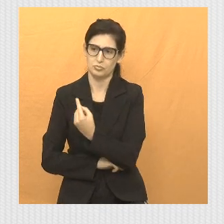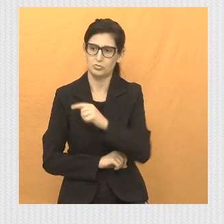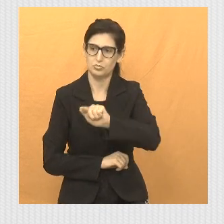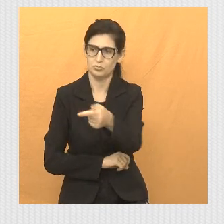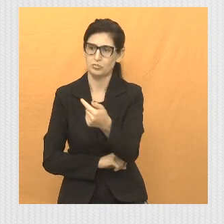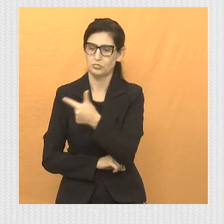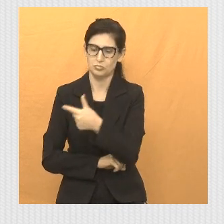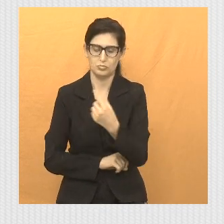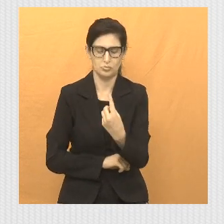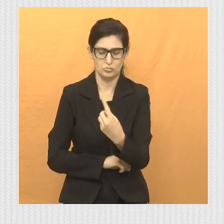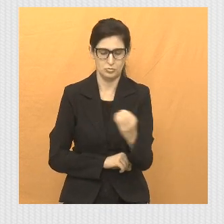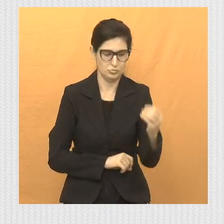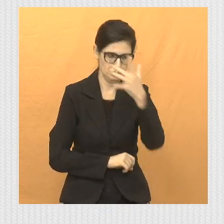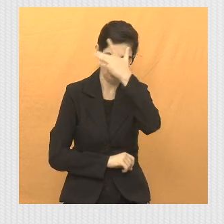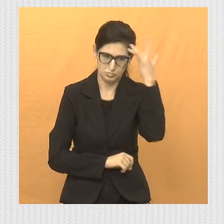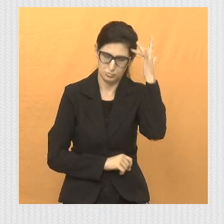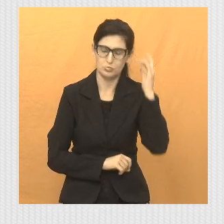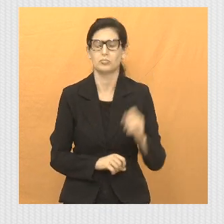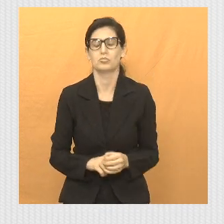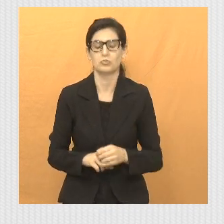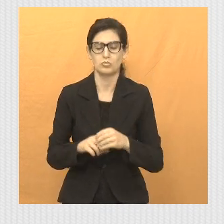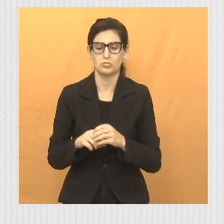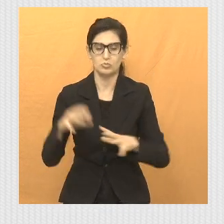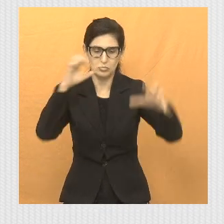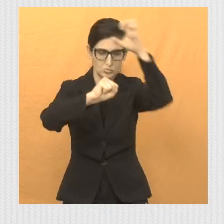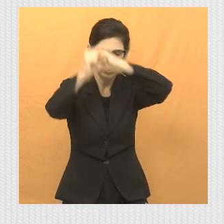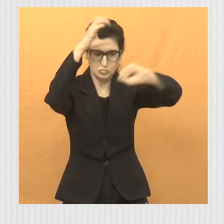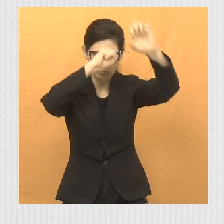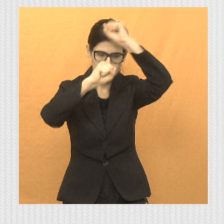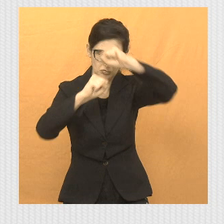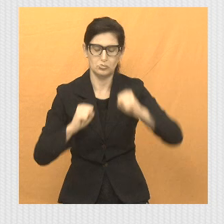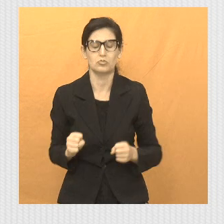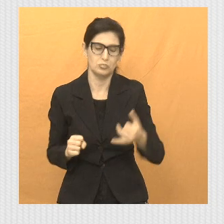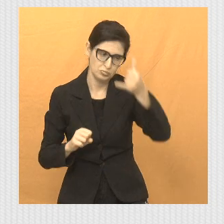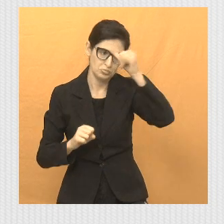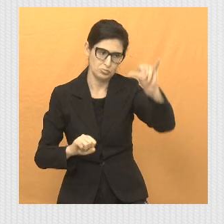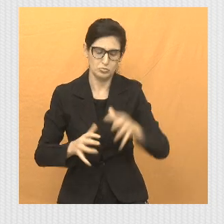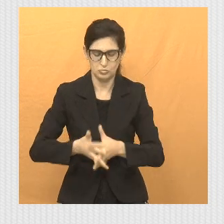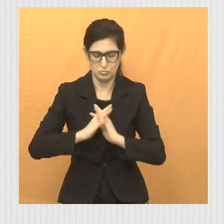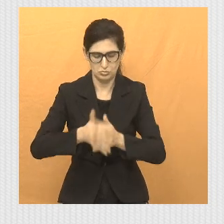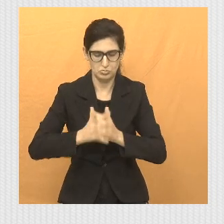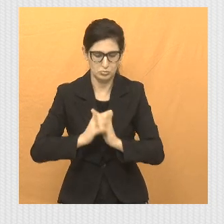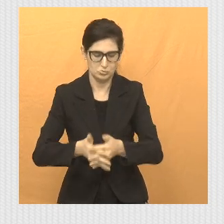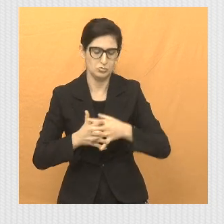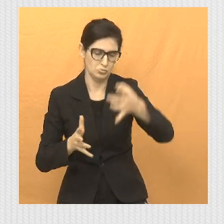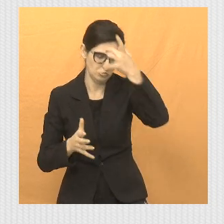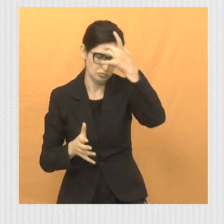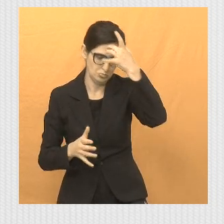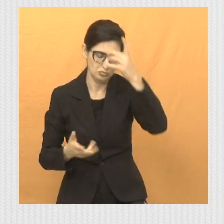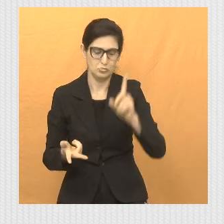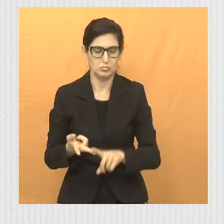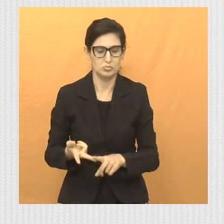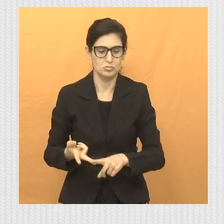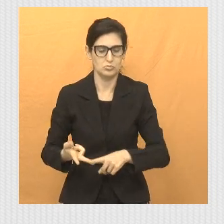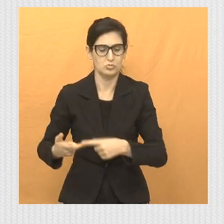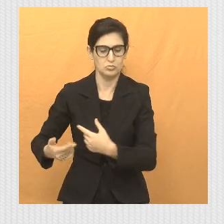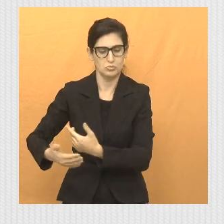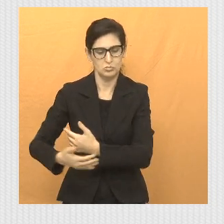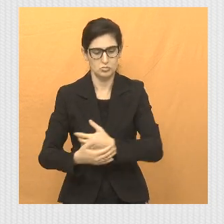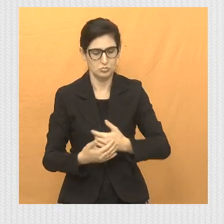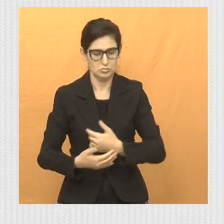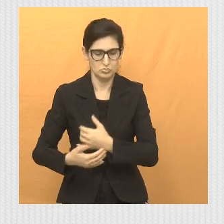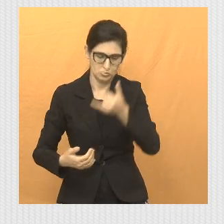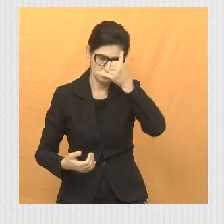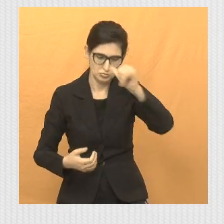entre cursos de gestão de conflitos, excelência no atendimento, atendimento ao público, pré-natal de baixo risco,